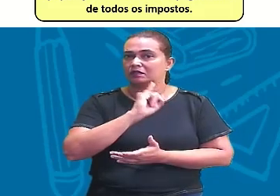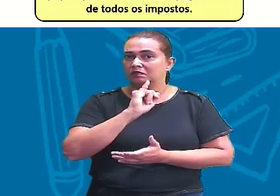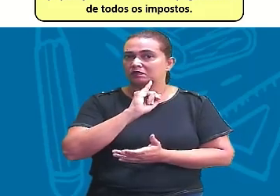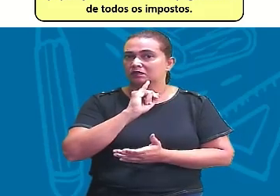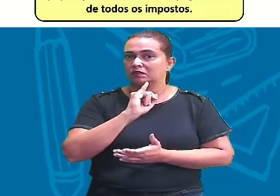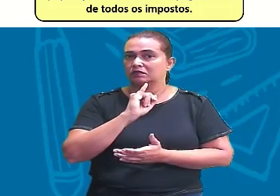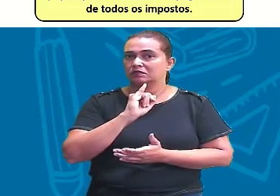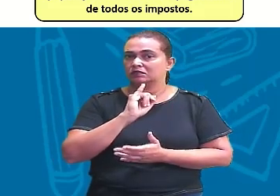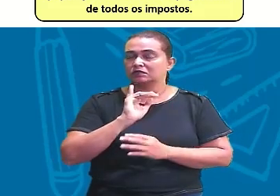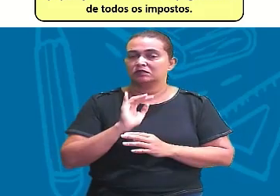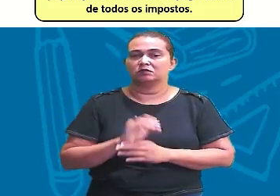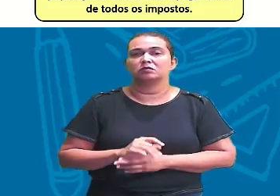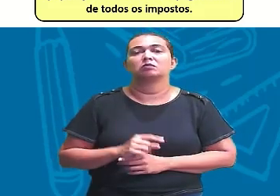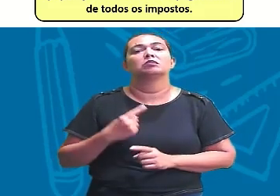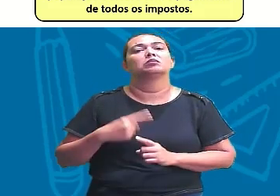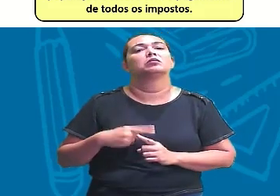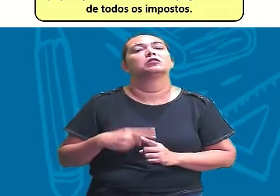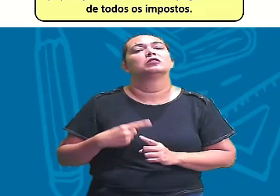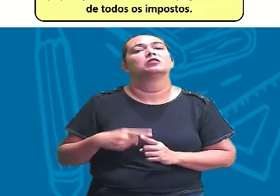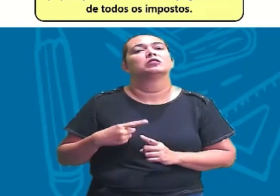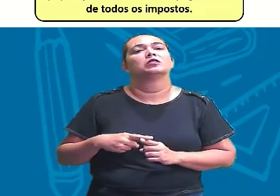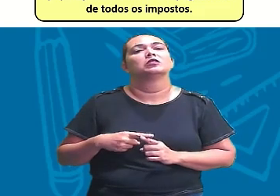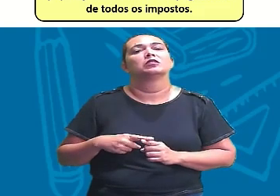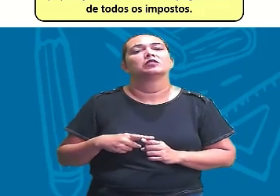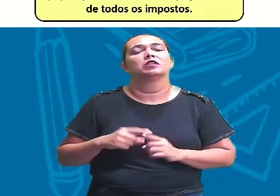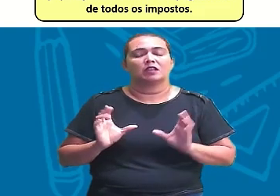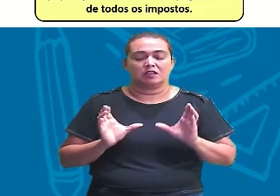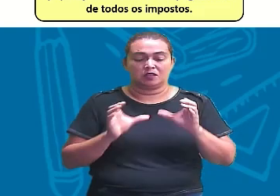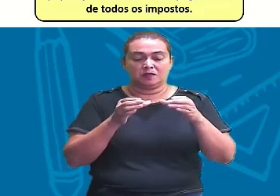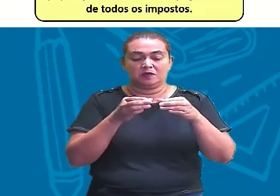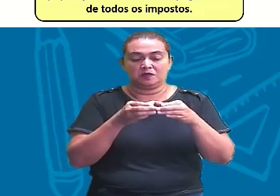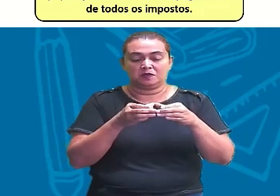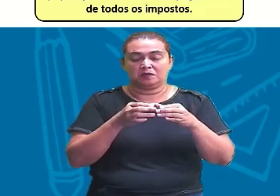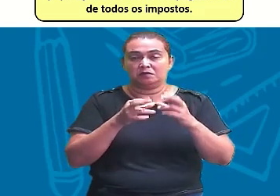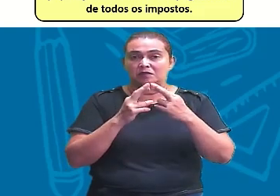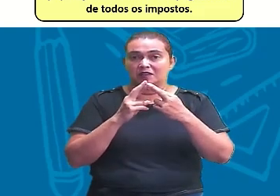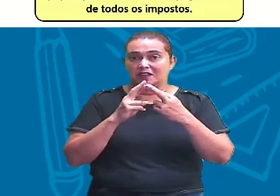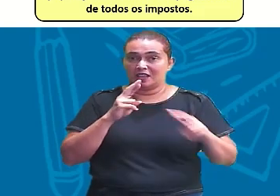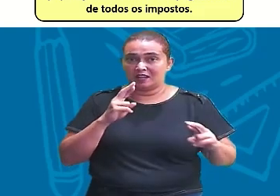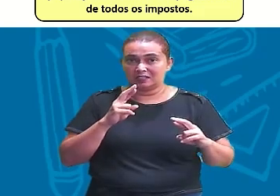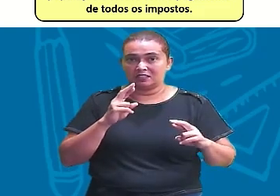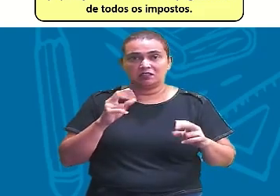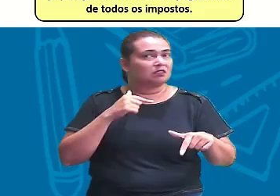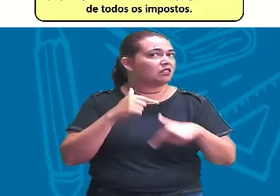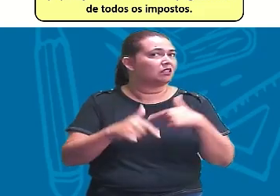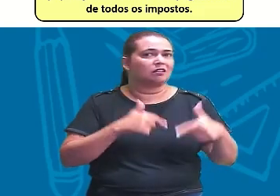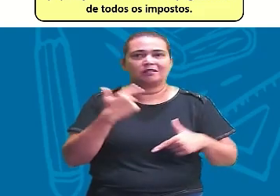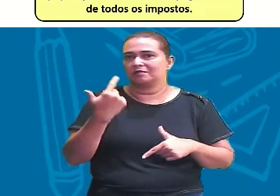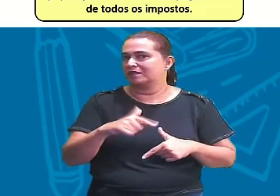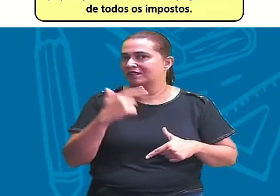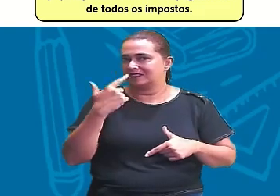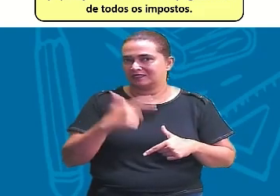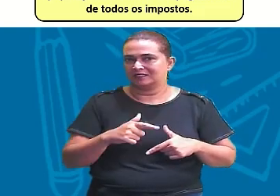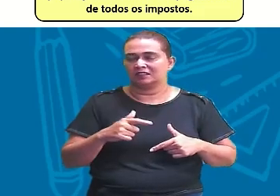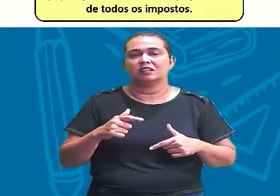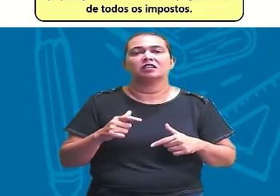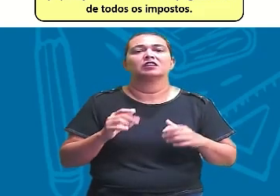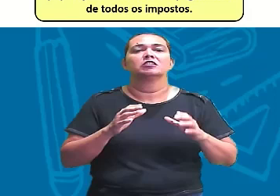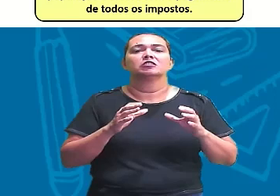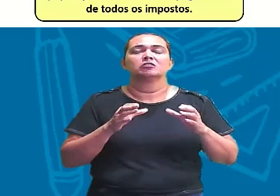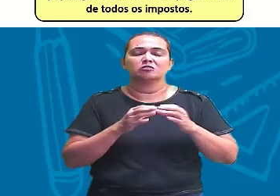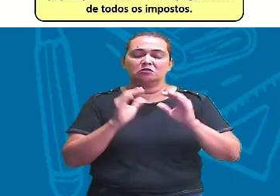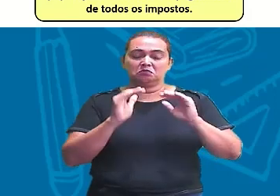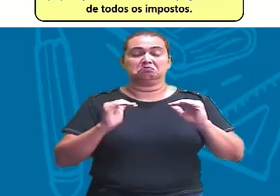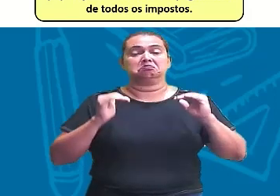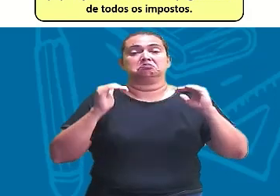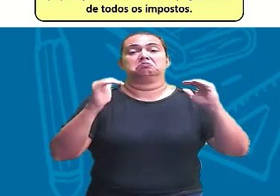não trabalhava, que era justamente o clero e a nobreza. Então, para fechar, galera, percebam, essa é uma sociedade